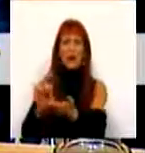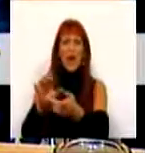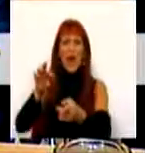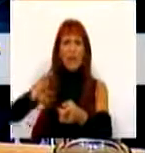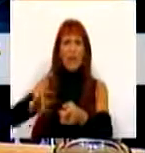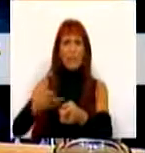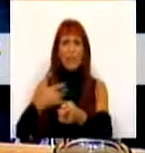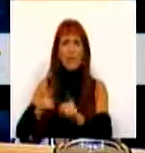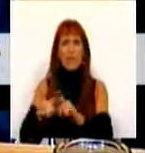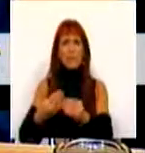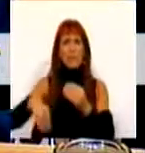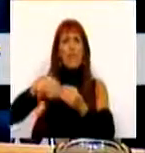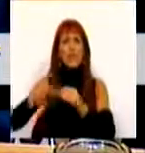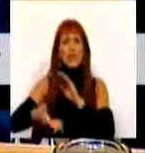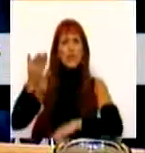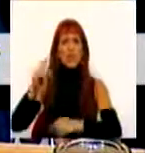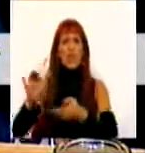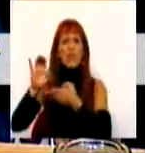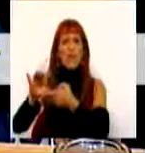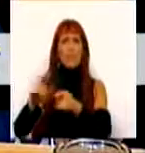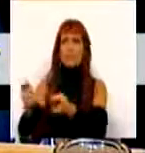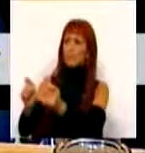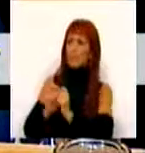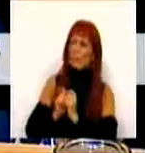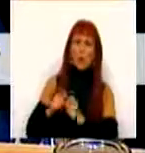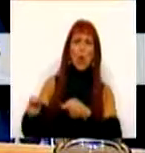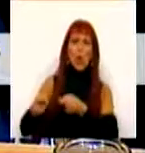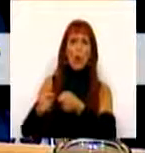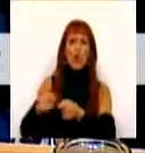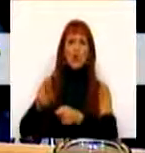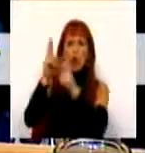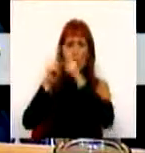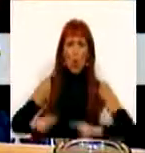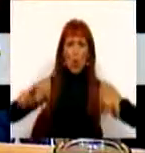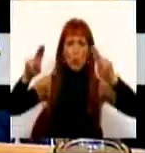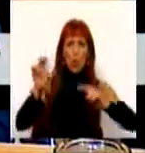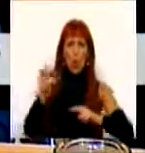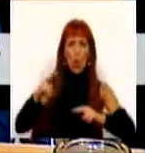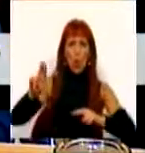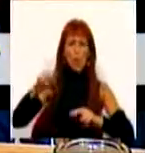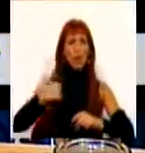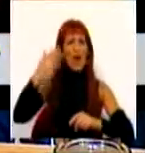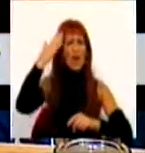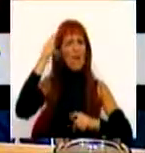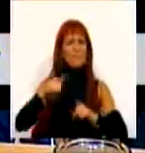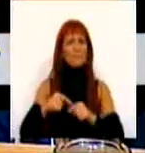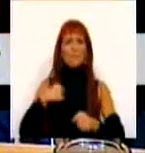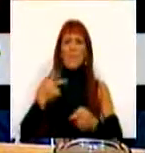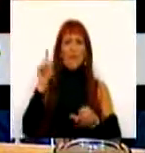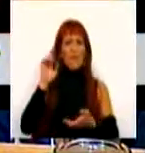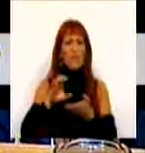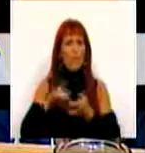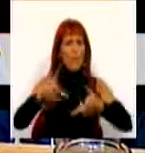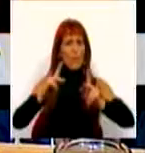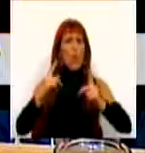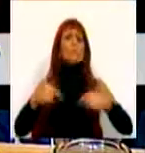que é mais do que compensada pela verba recebida da Organização das Nações Unidas, o que permite antever uma verba